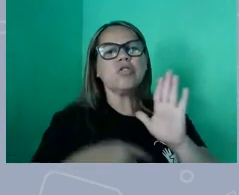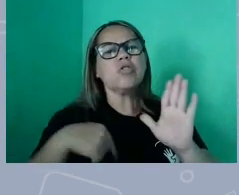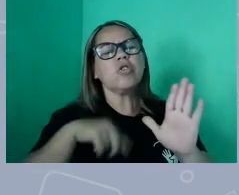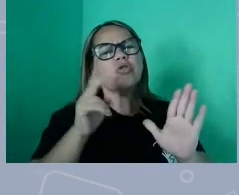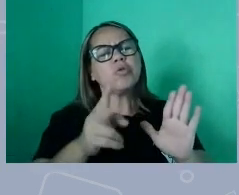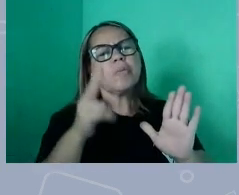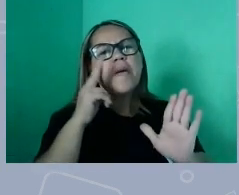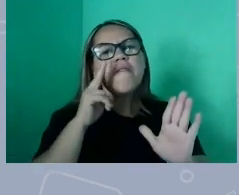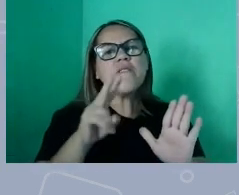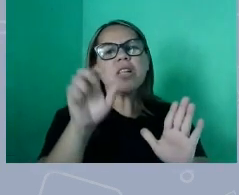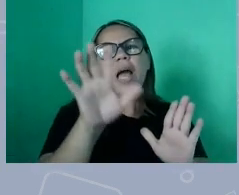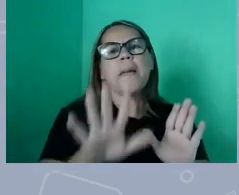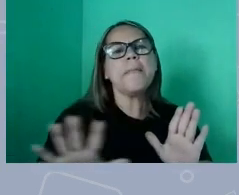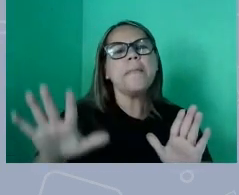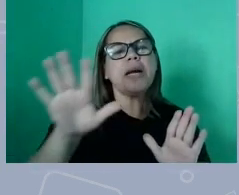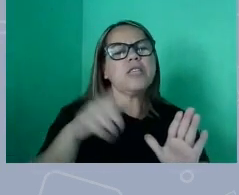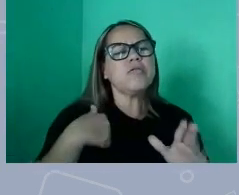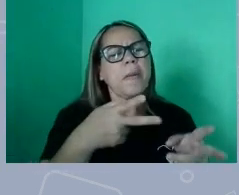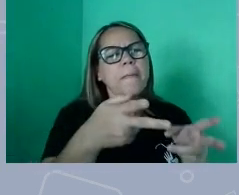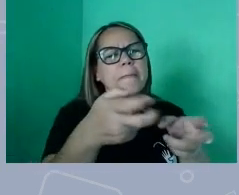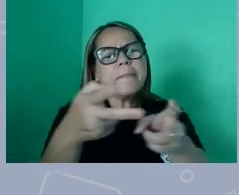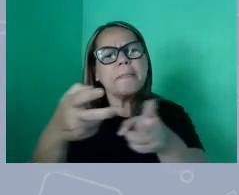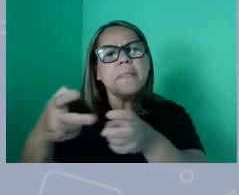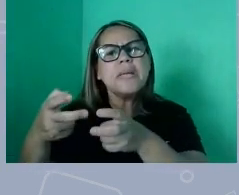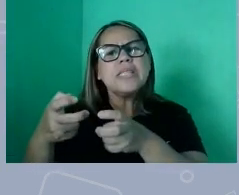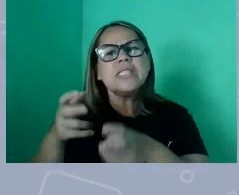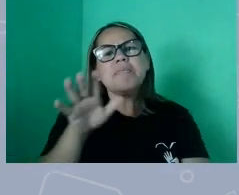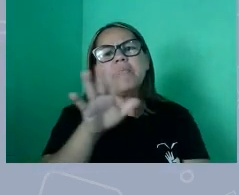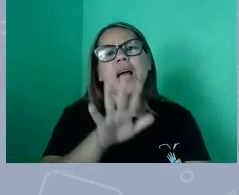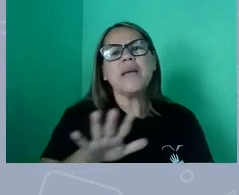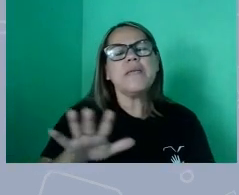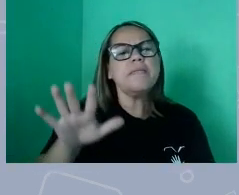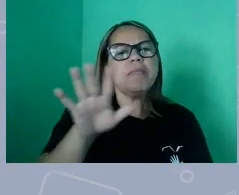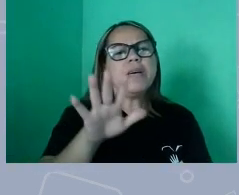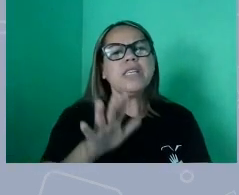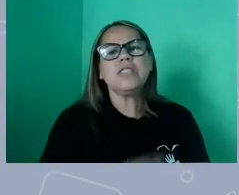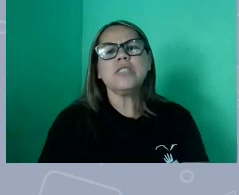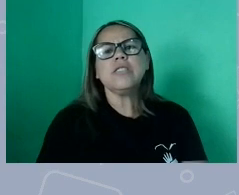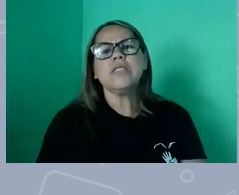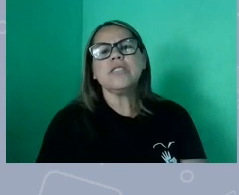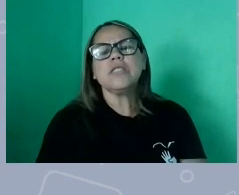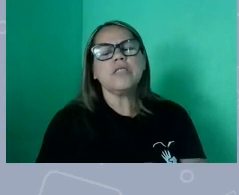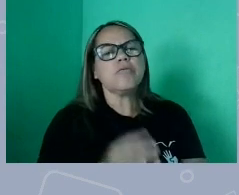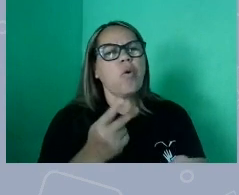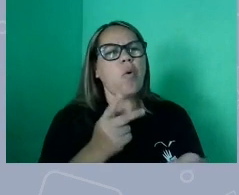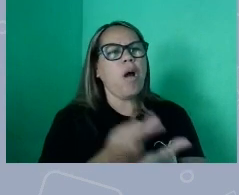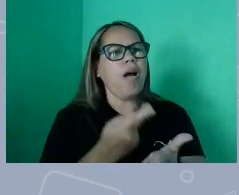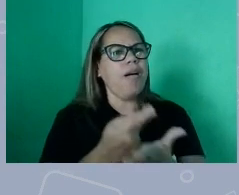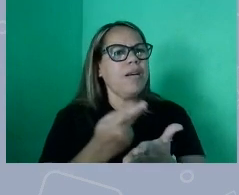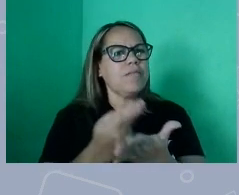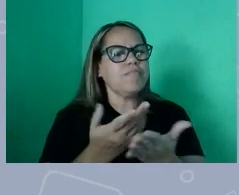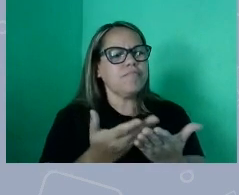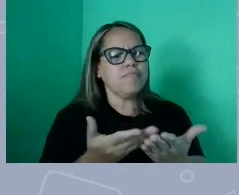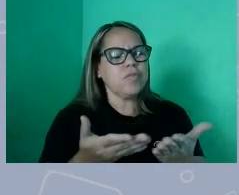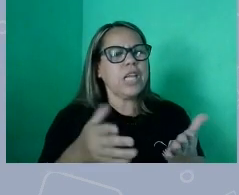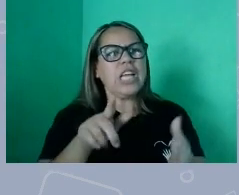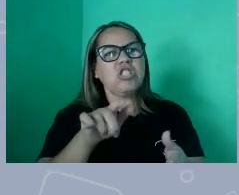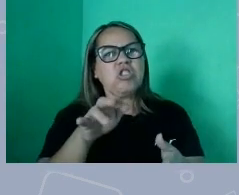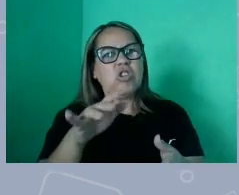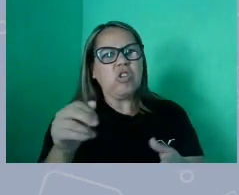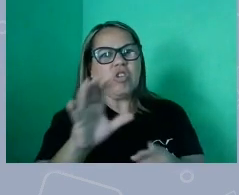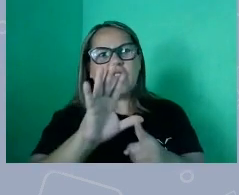aí a imagem percebam a imagem é uma formação geológica uma formação física